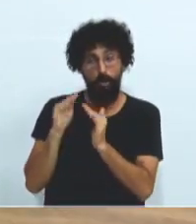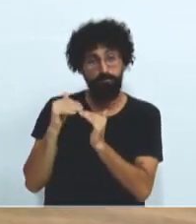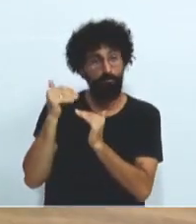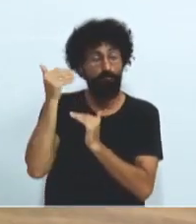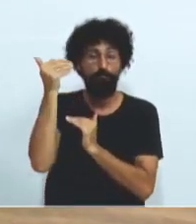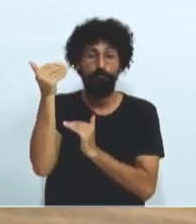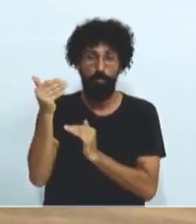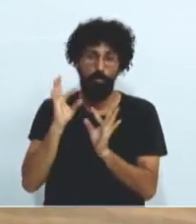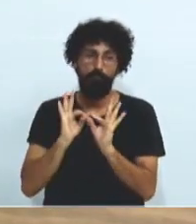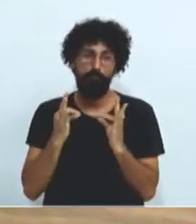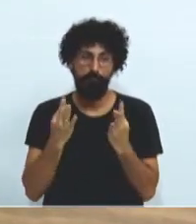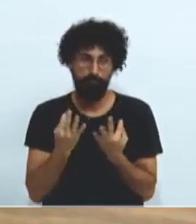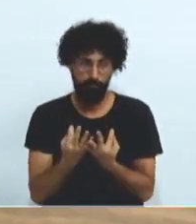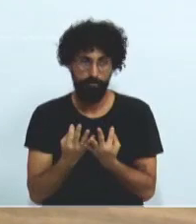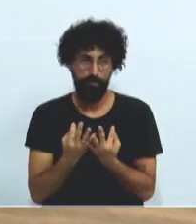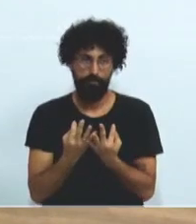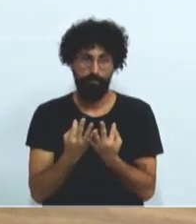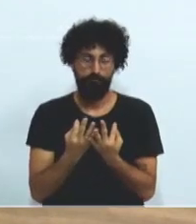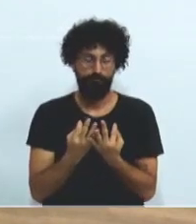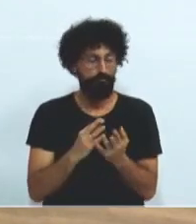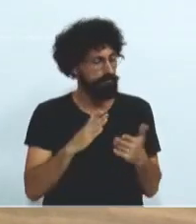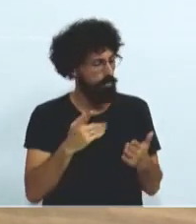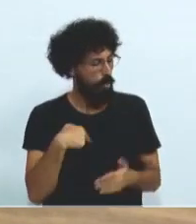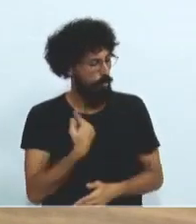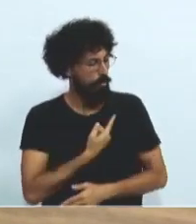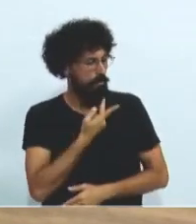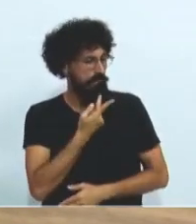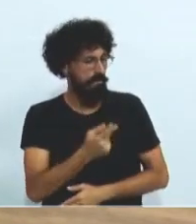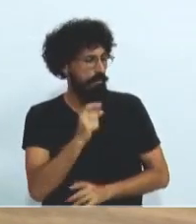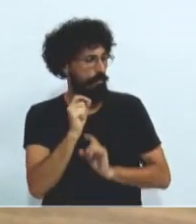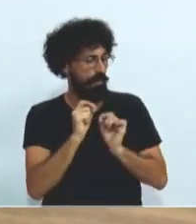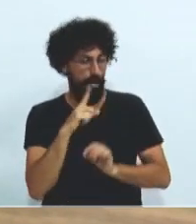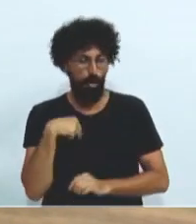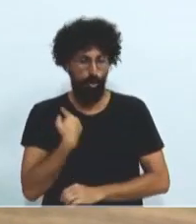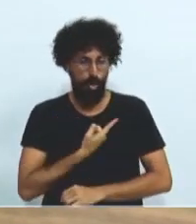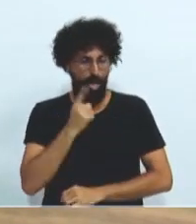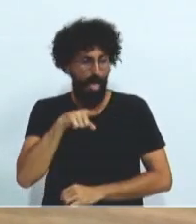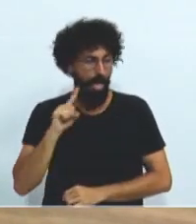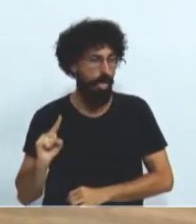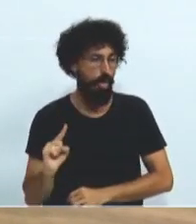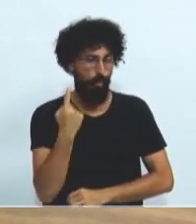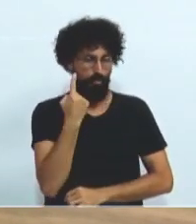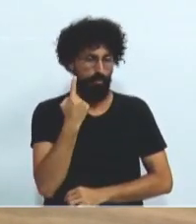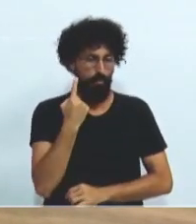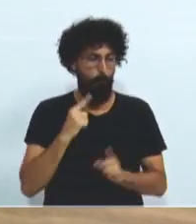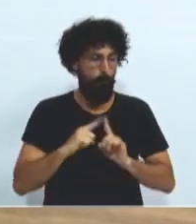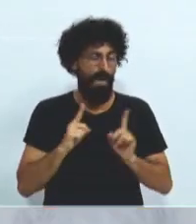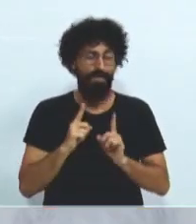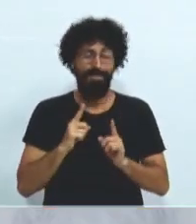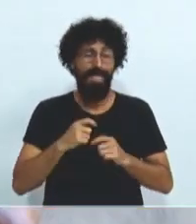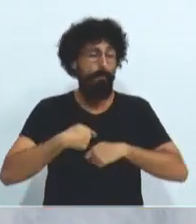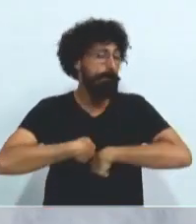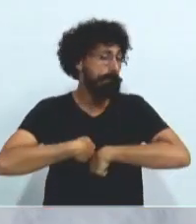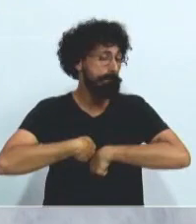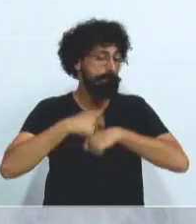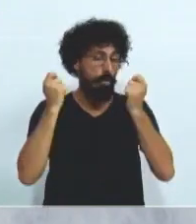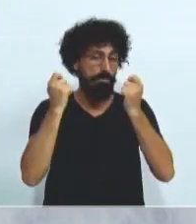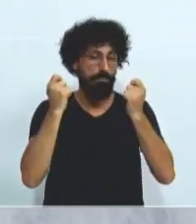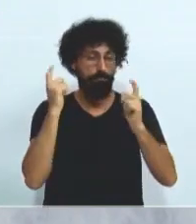isso. A gente fala que nós somos tão únicos, doutor, então é possível encontrar uma pessoa